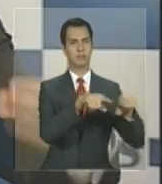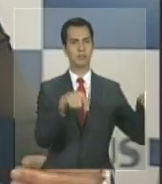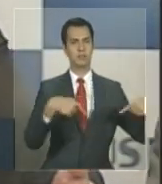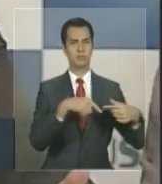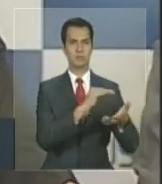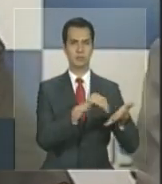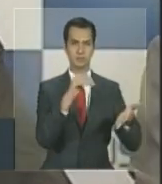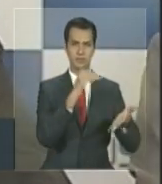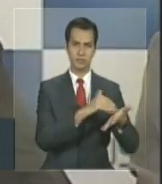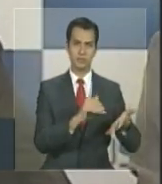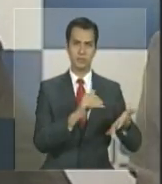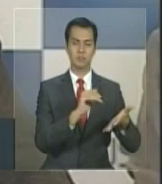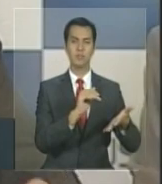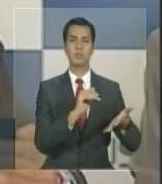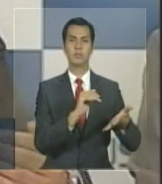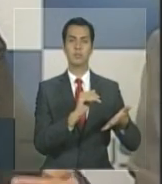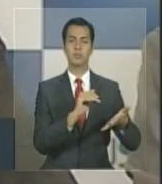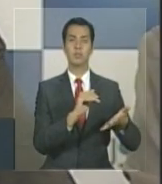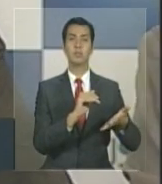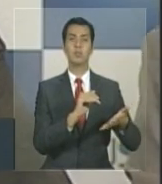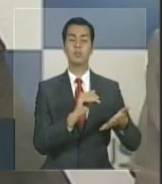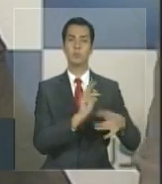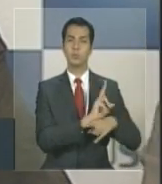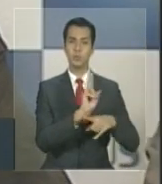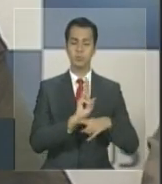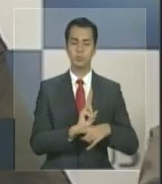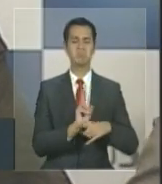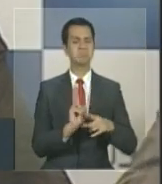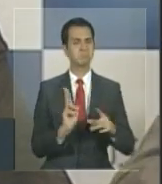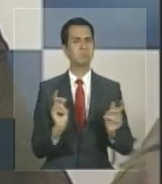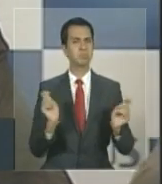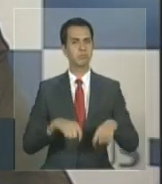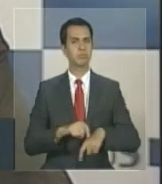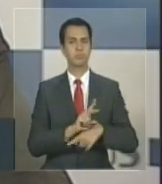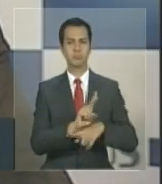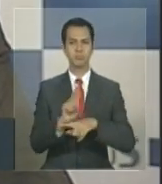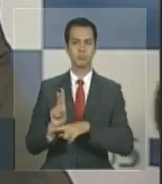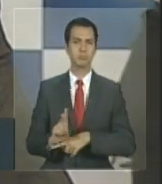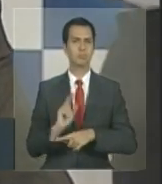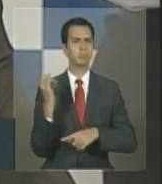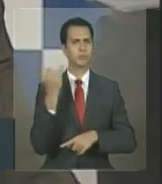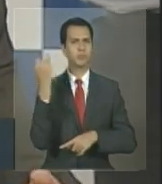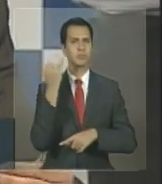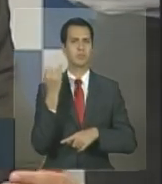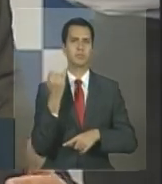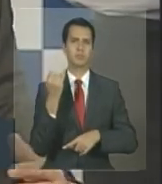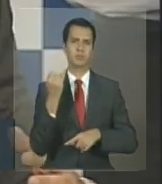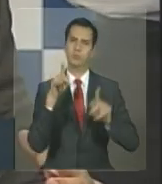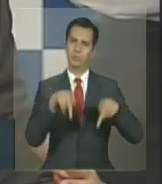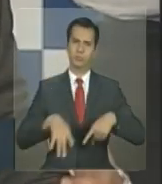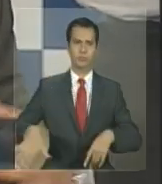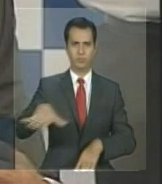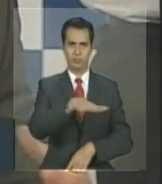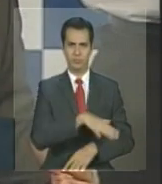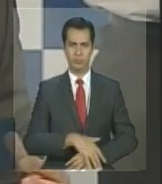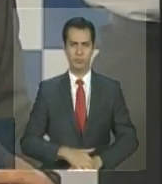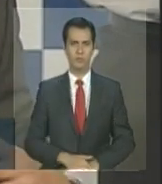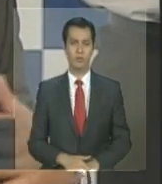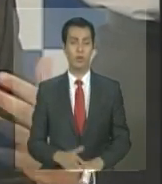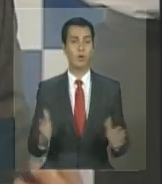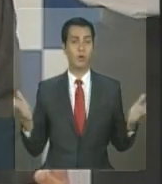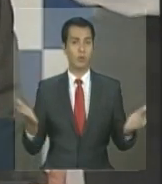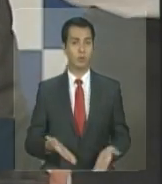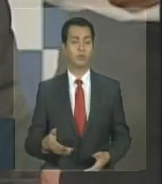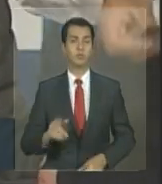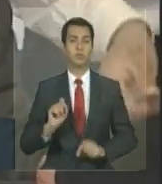salto muito importante para a proteção da nossa população. E hoje, cada vez mais, não são só informações